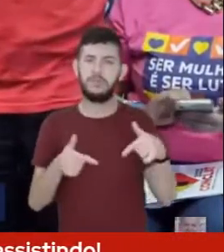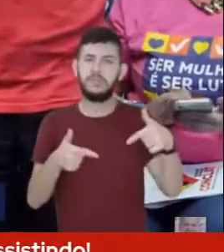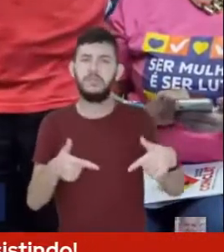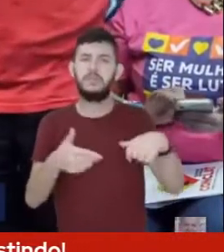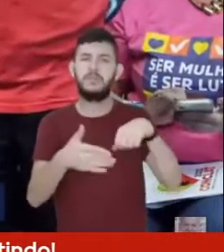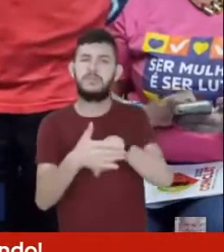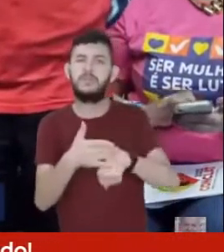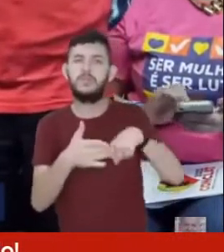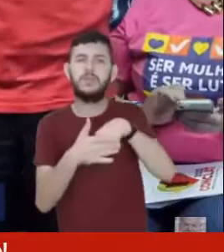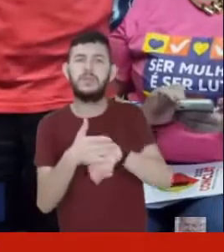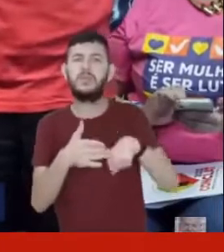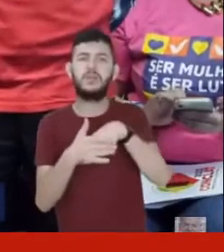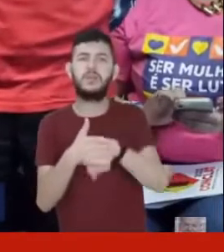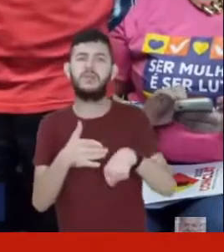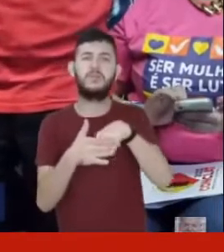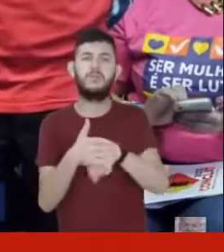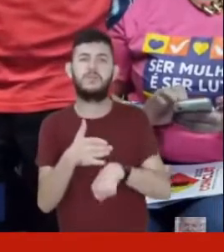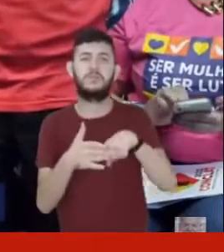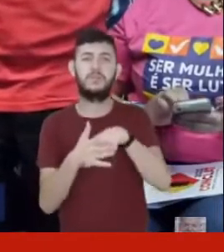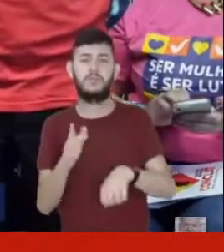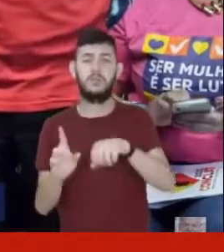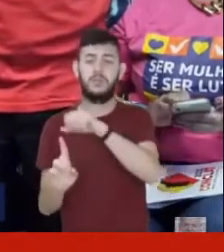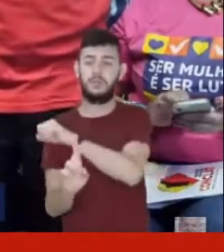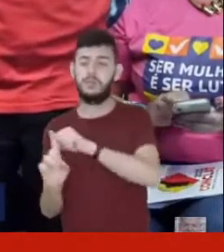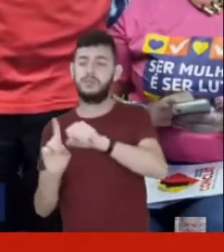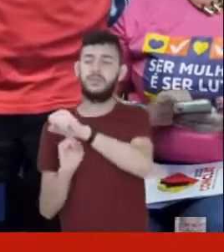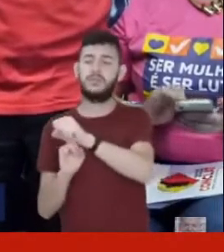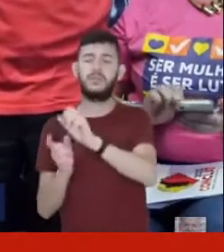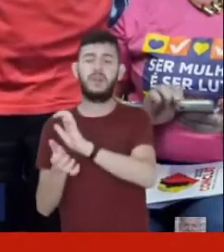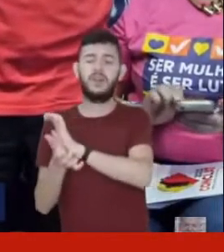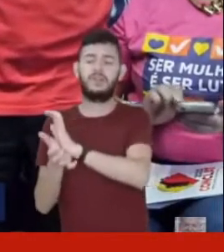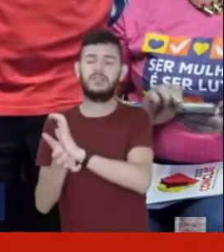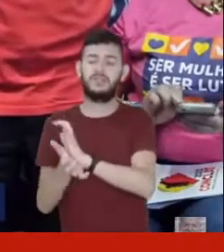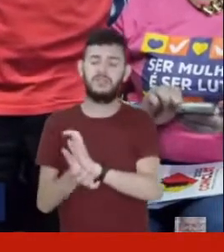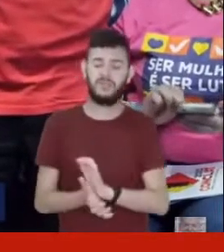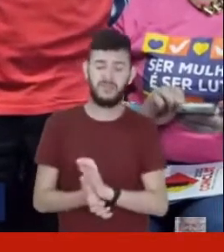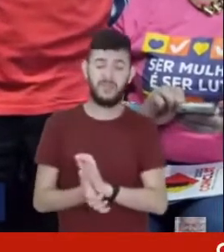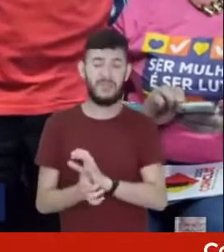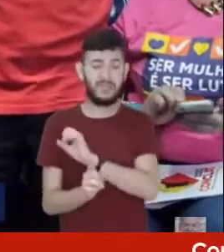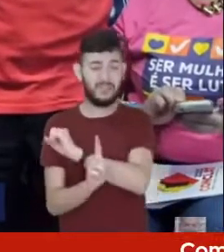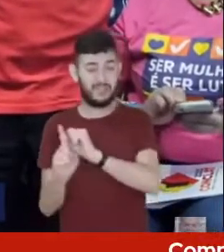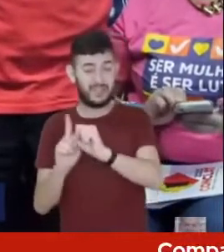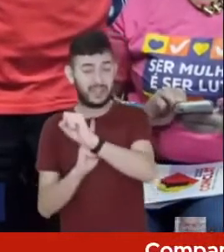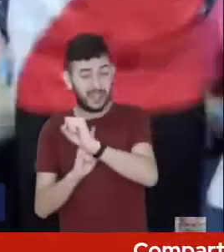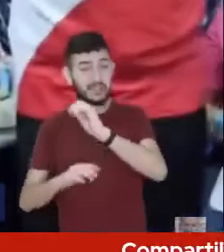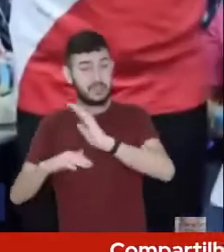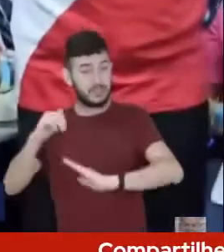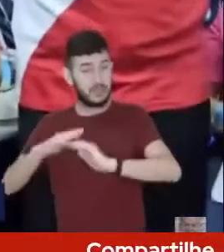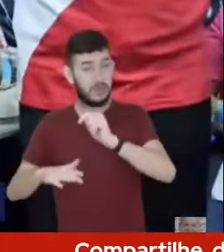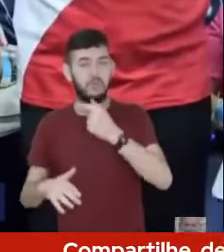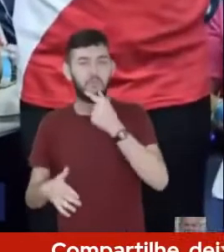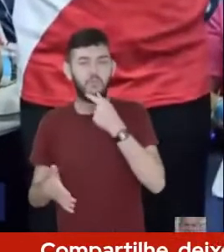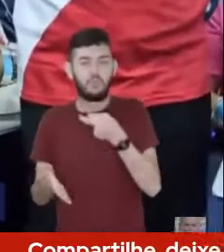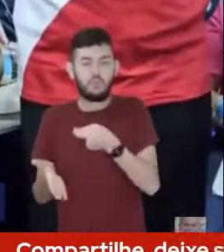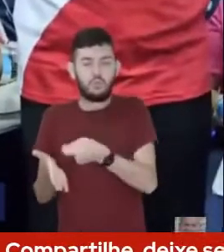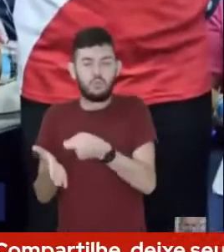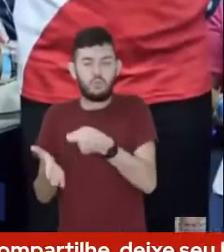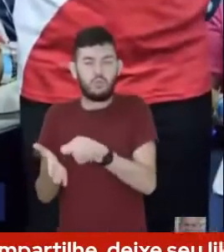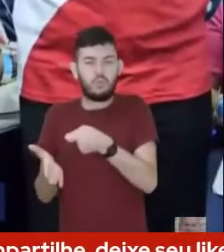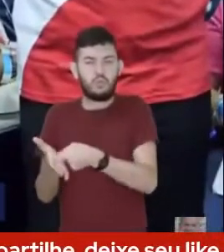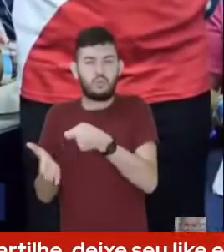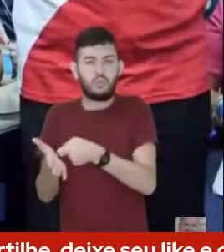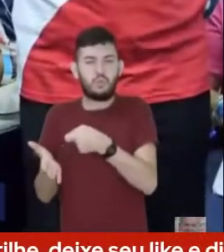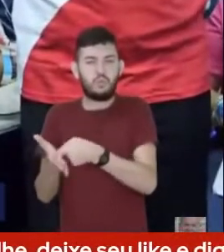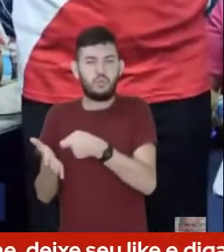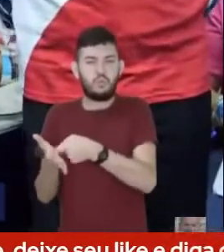preconceito de uma sociedade machista. Somos responsáveis pela condução,